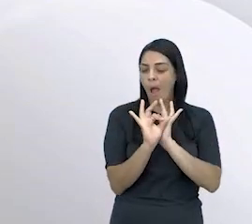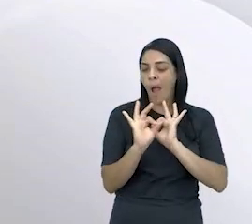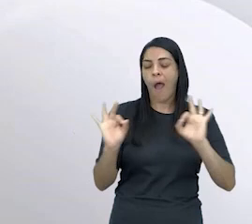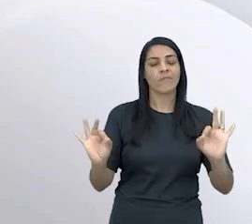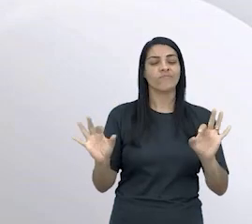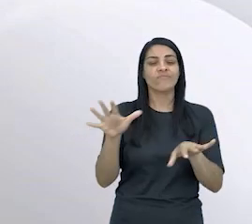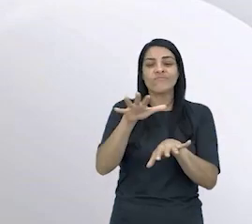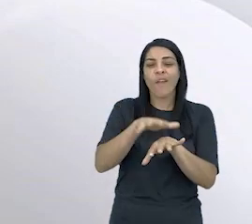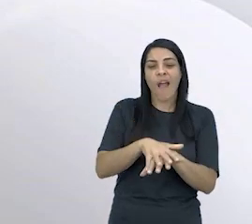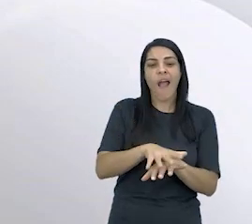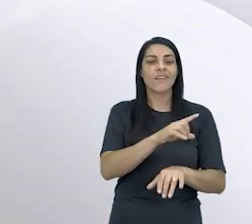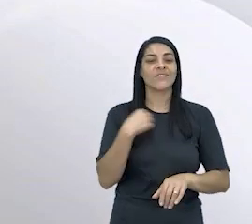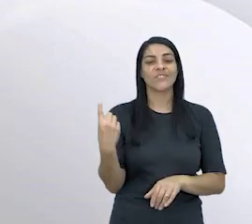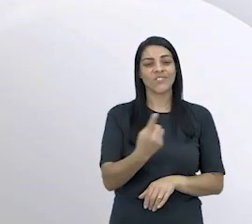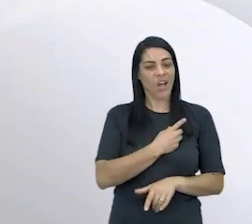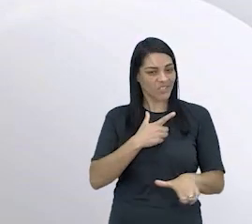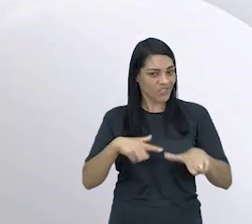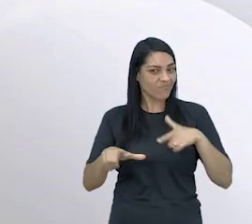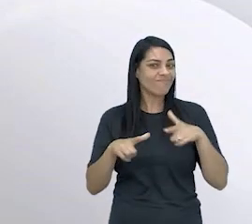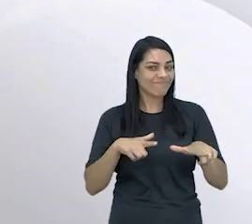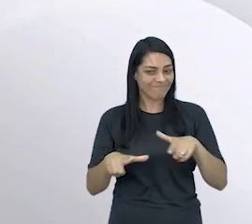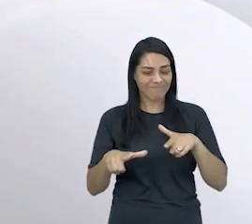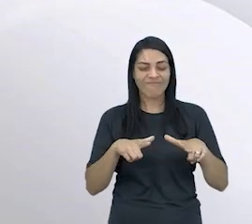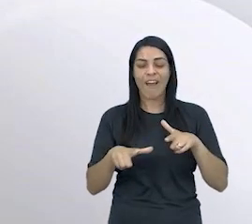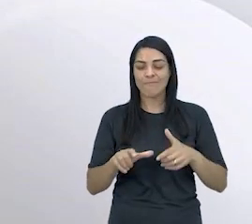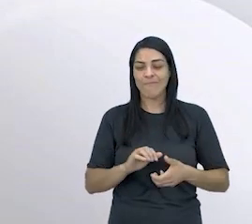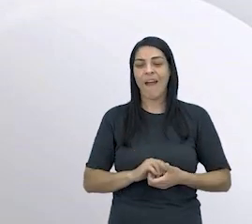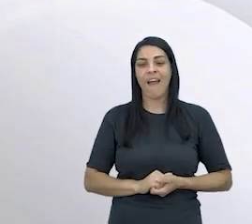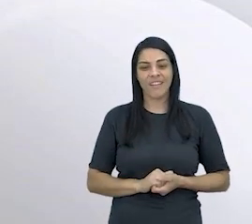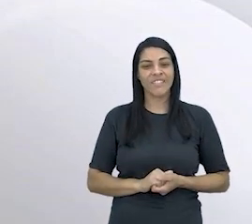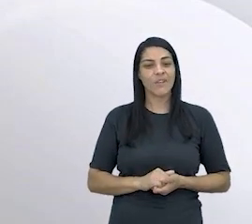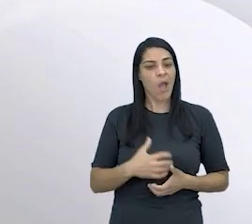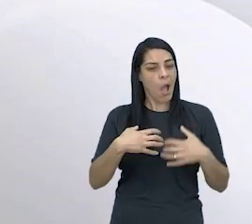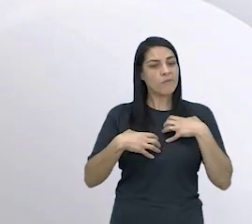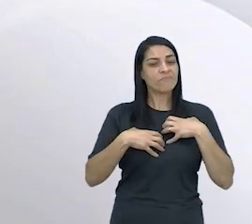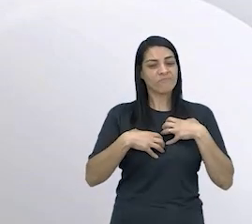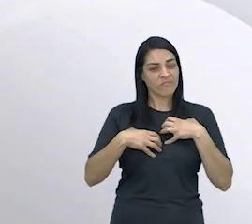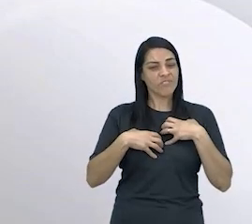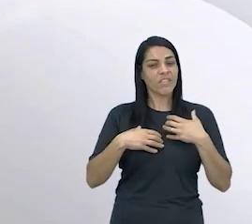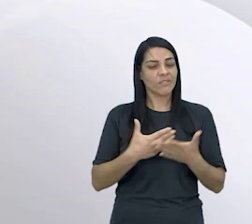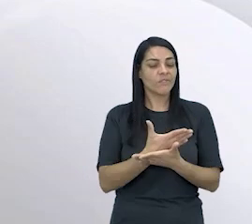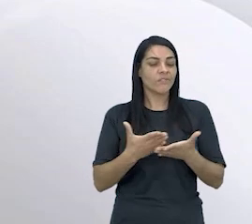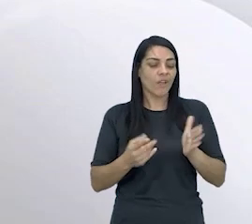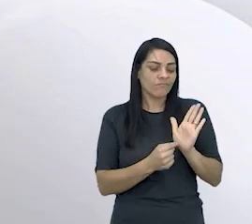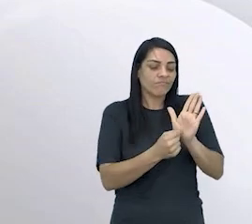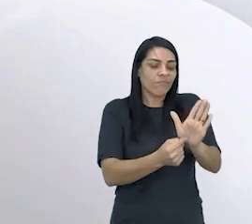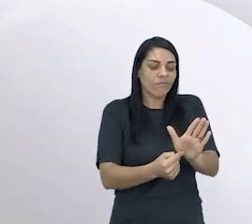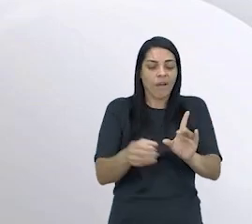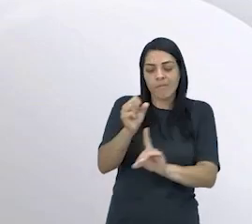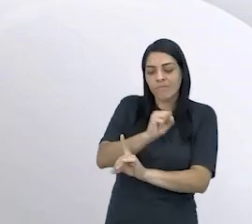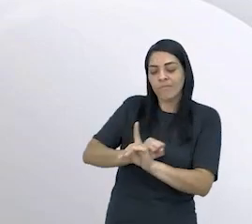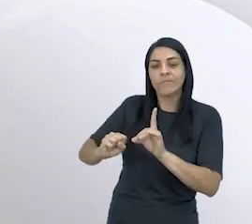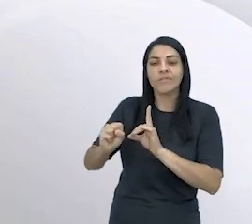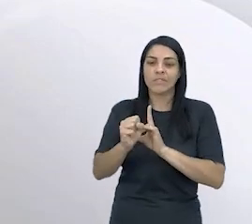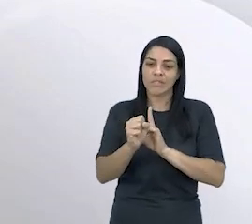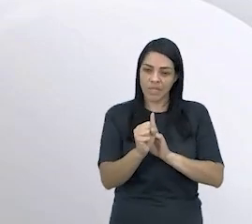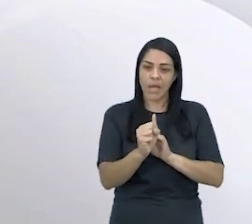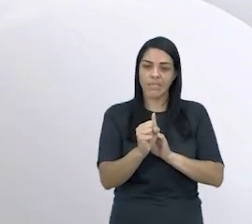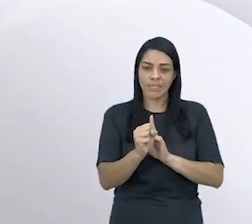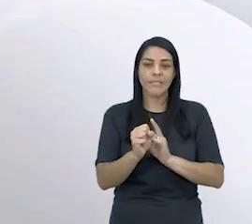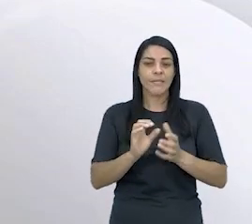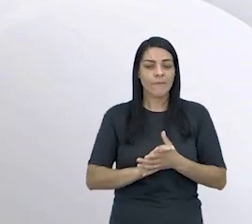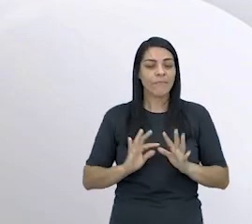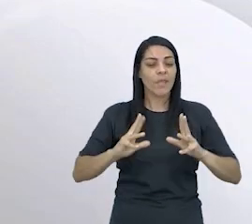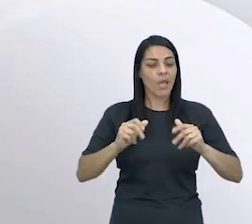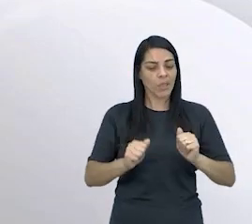trabalho e também com, né, de uma forma aí, como a gente se posicionar na sociedade, de uma forma visando a